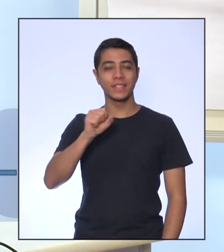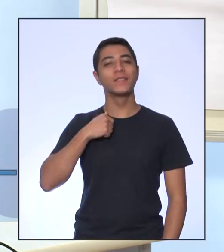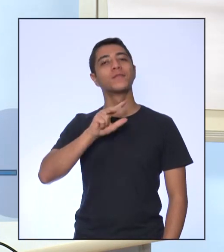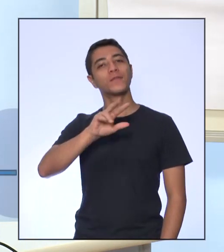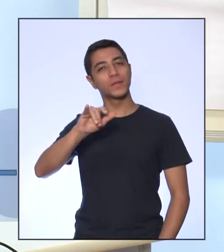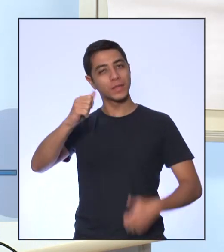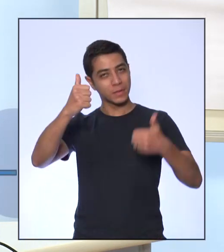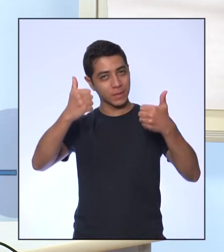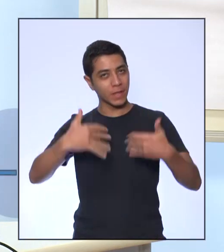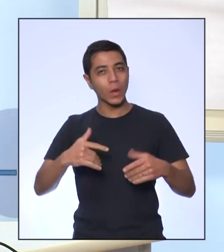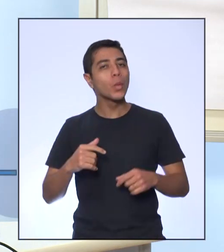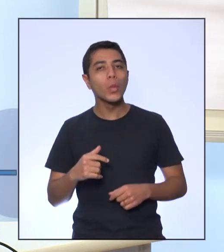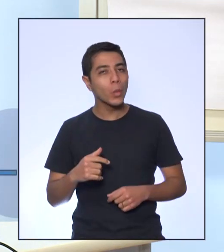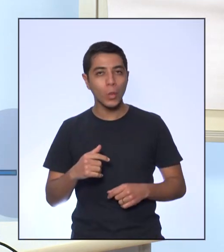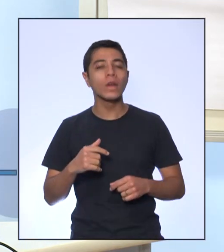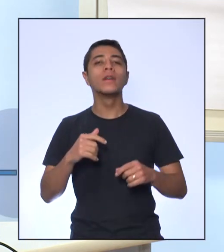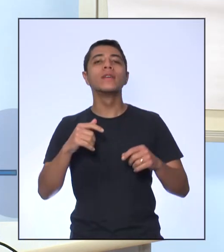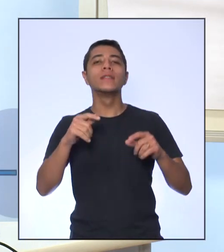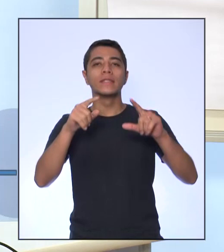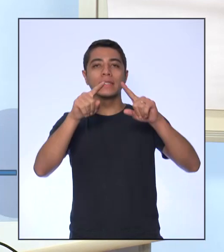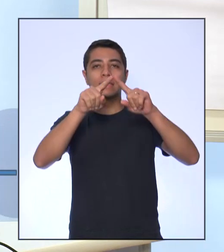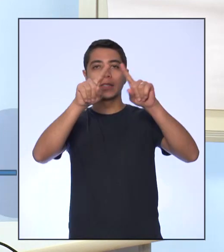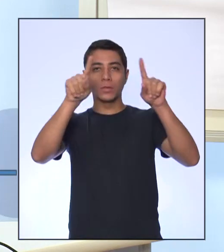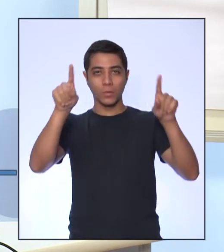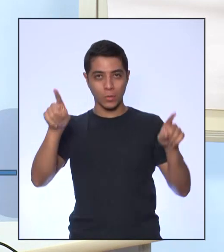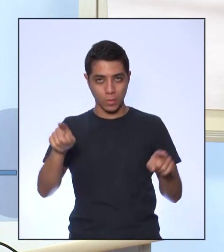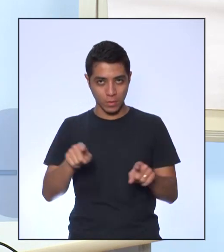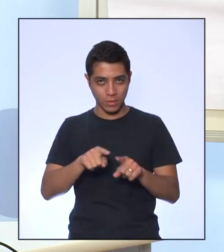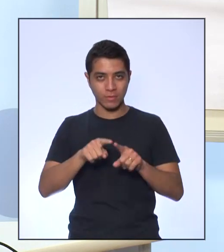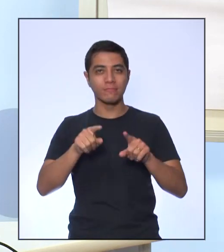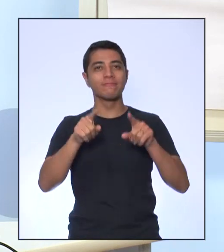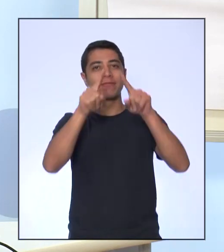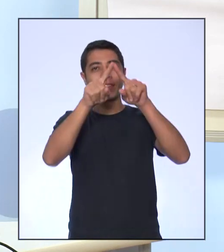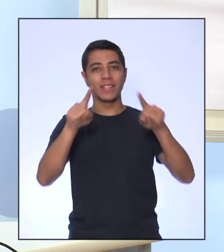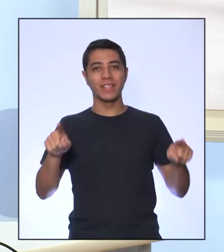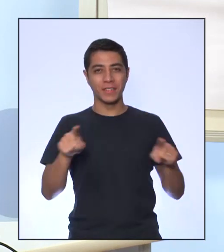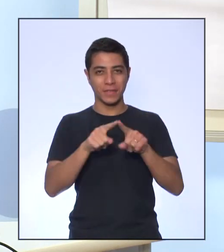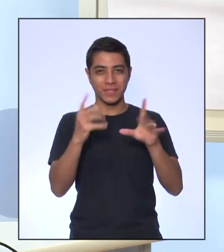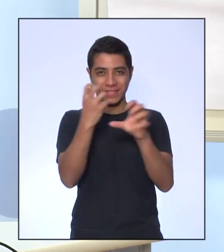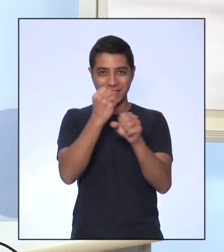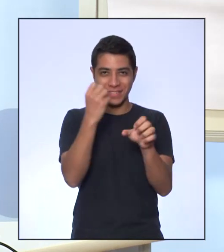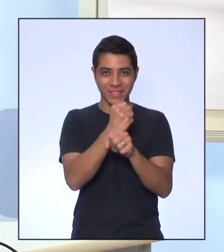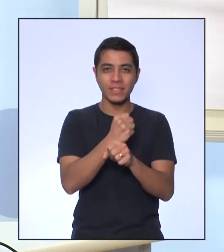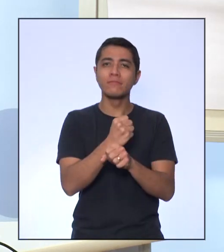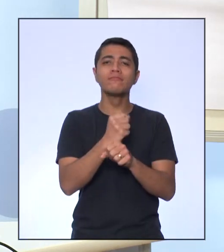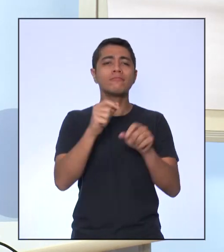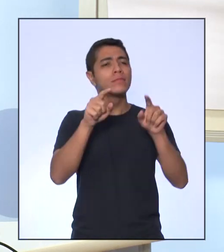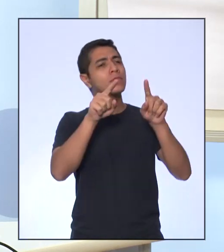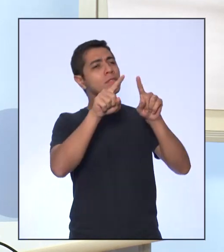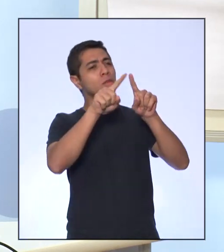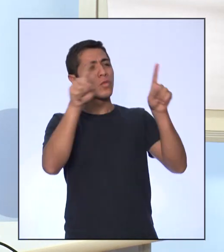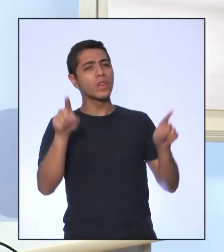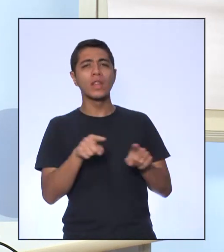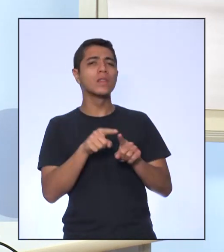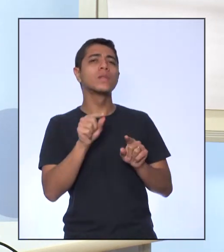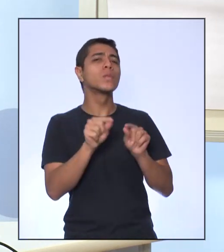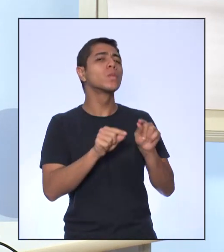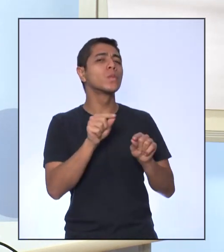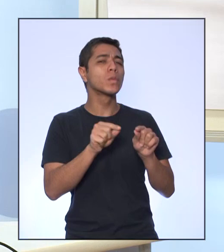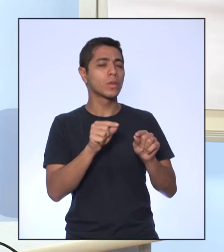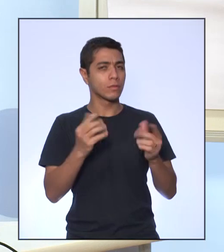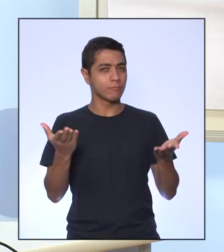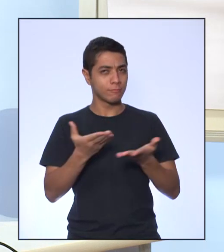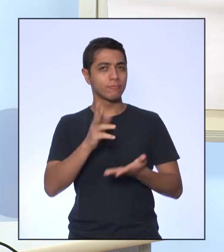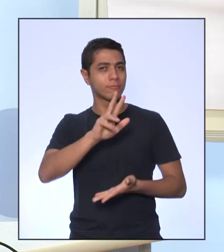pouquinho mais sobre o circulo trigonométrico a ideia da circunferência como que ela é e o que que ela faz tá essa